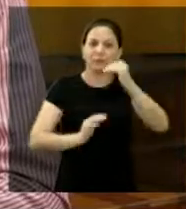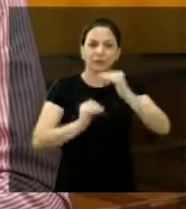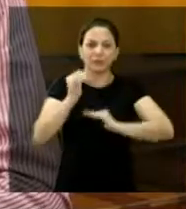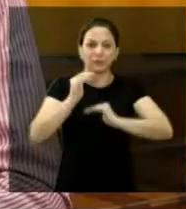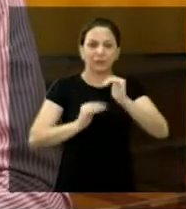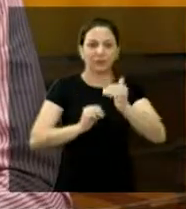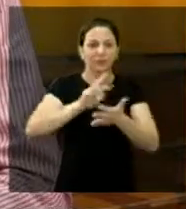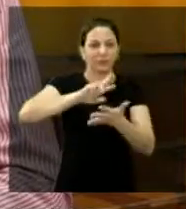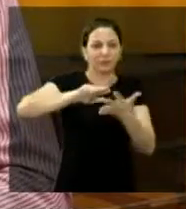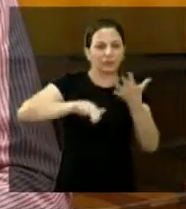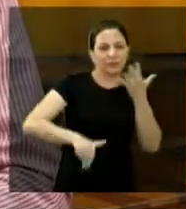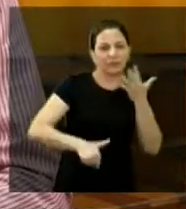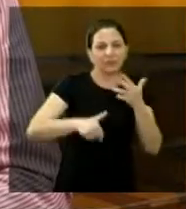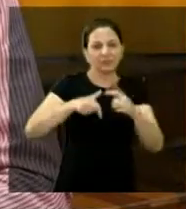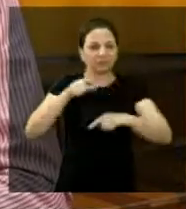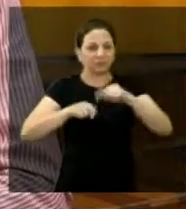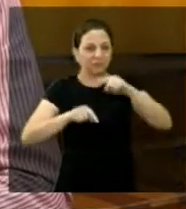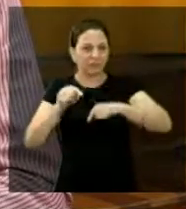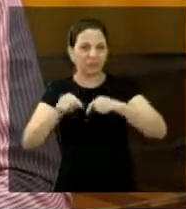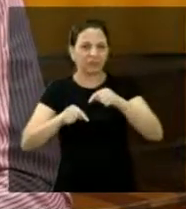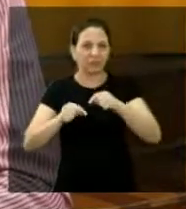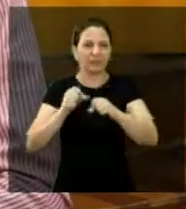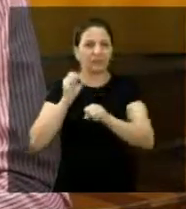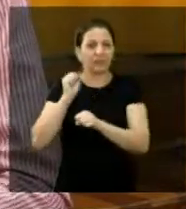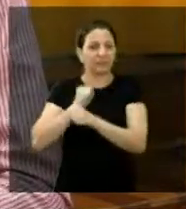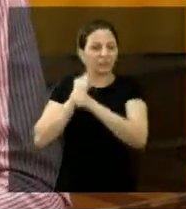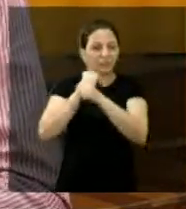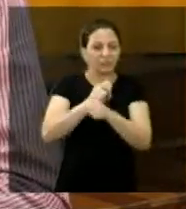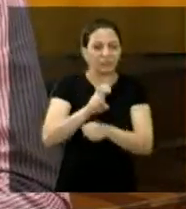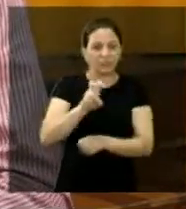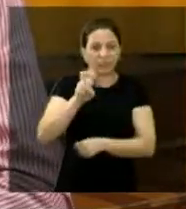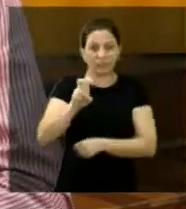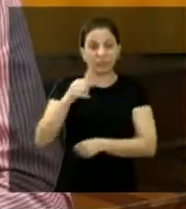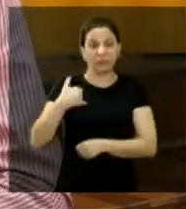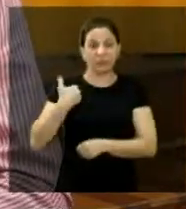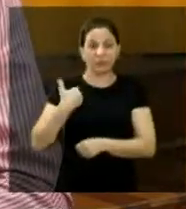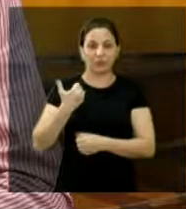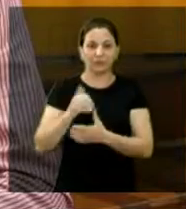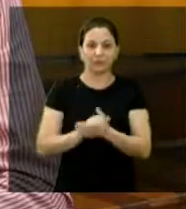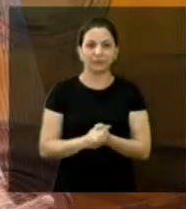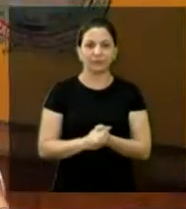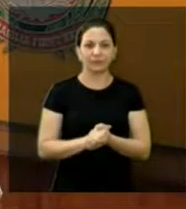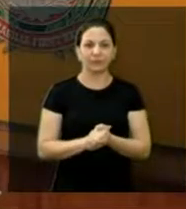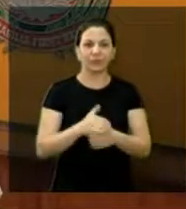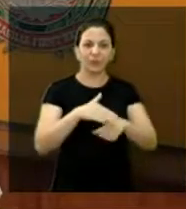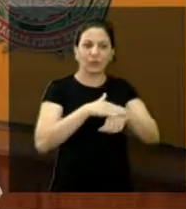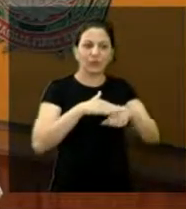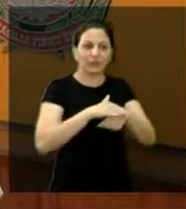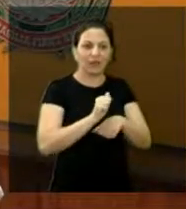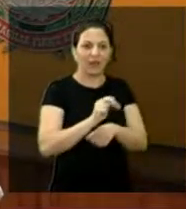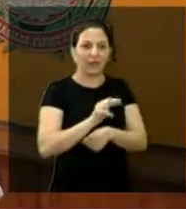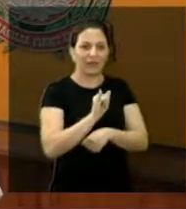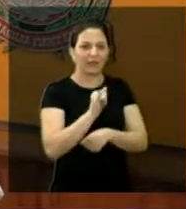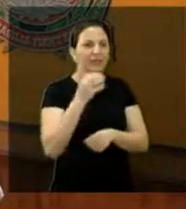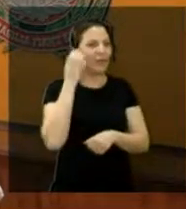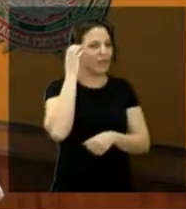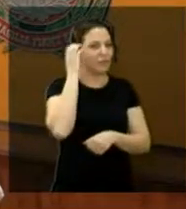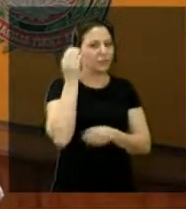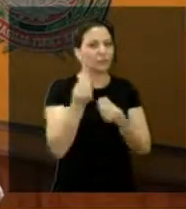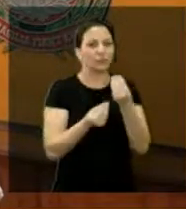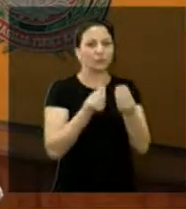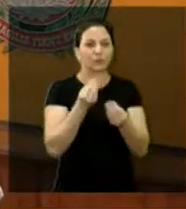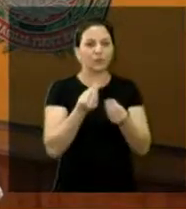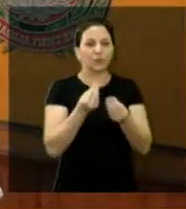essas atividades aí ao longo dos nossos 55 anos. Sabe que outro dia eu estava conversando com um amigo, radialista também, ele falou assim, puxa, o José Roberto